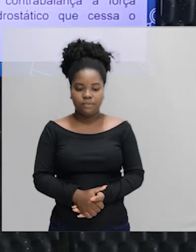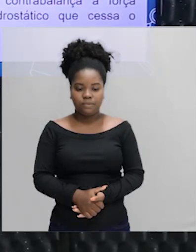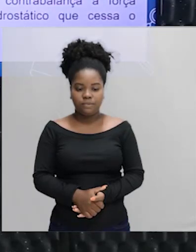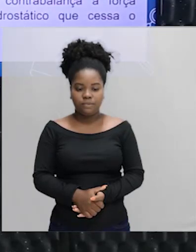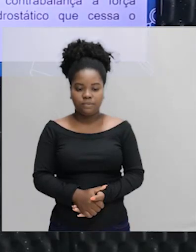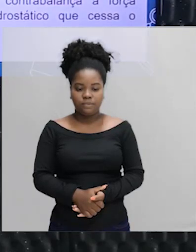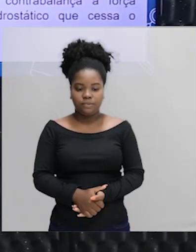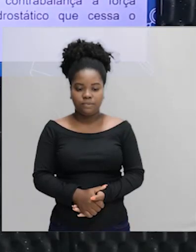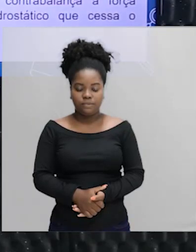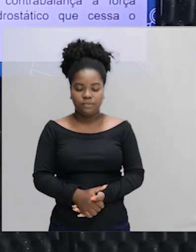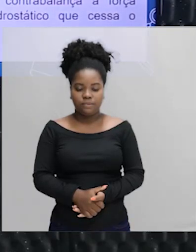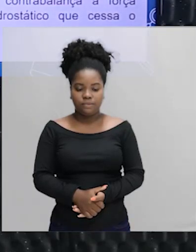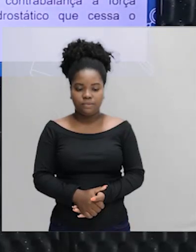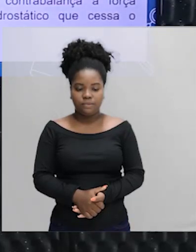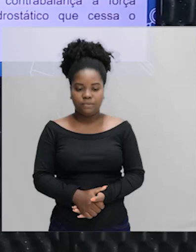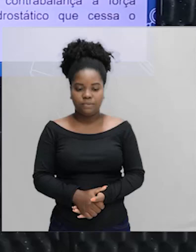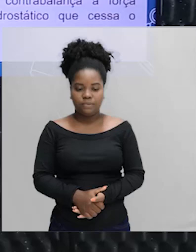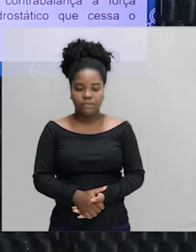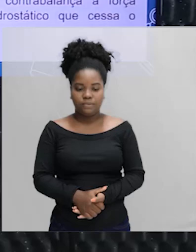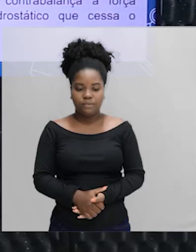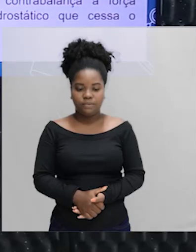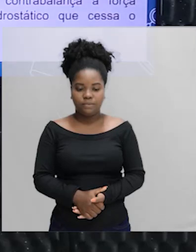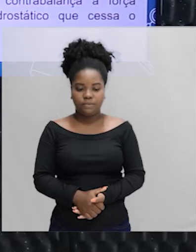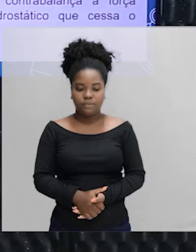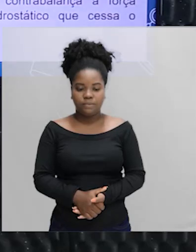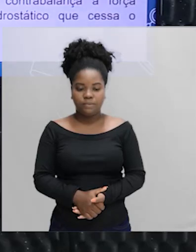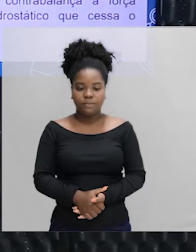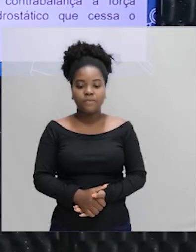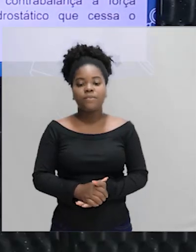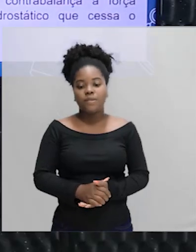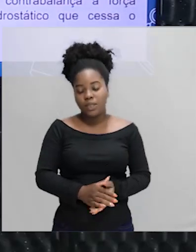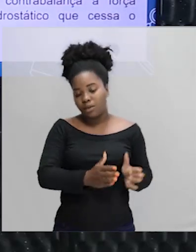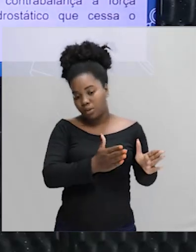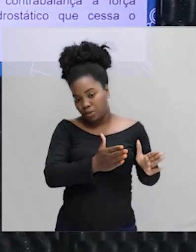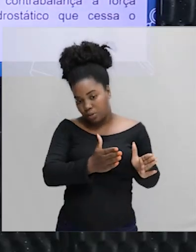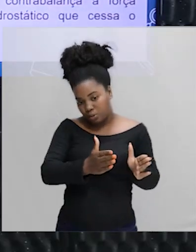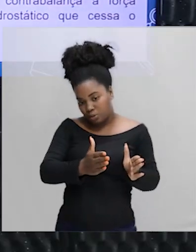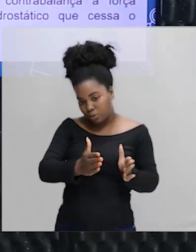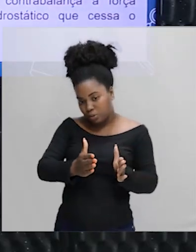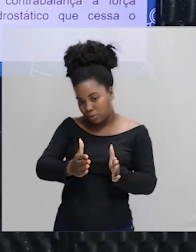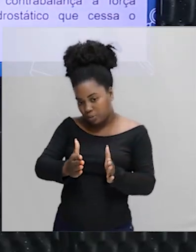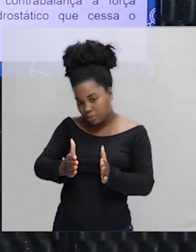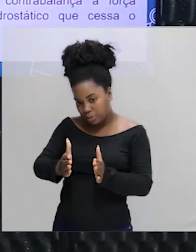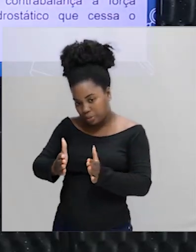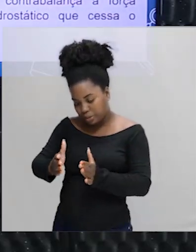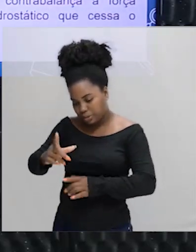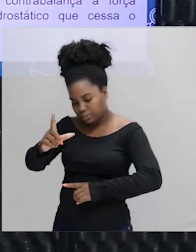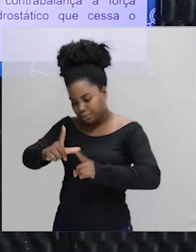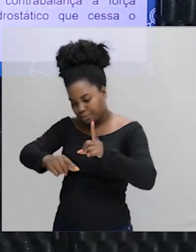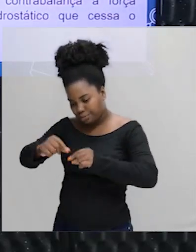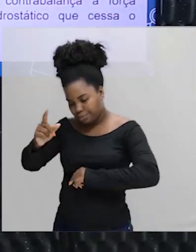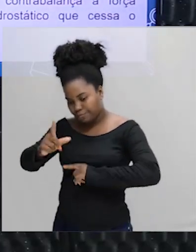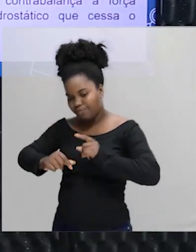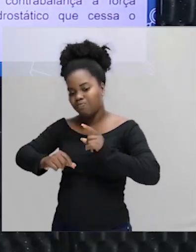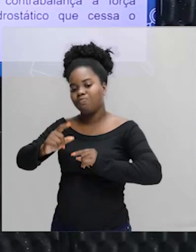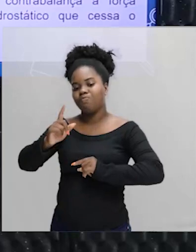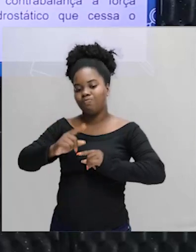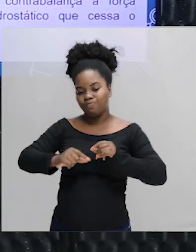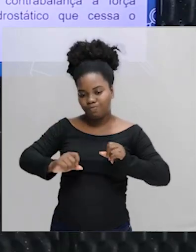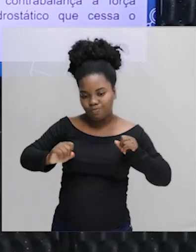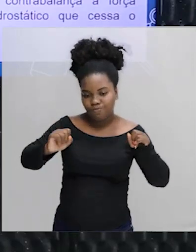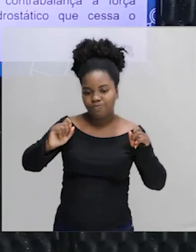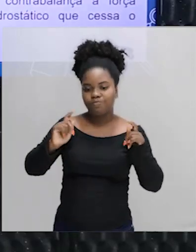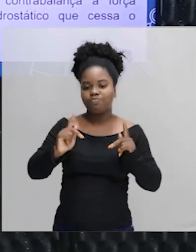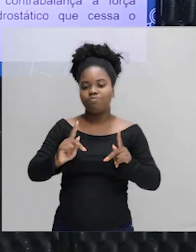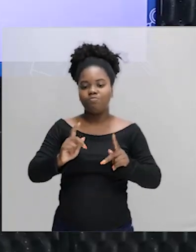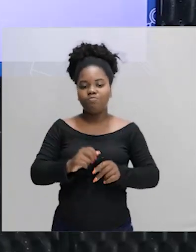colapso, tá ok? Então esse é o caminho do nascimento, né, de uma estrela, o comportamento dela lá